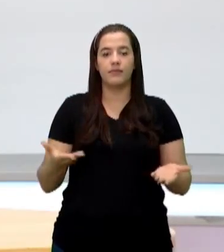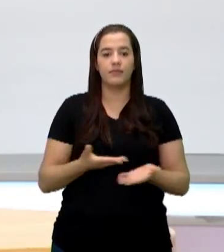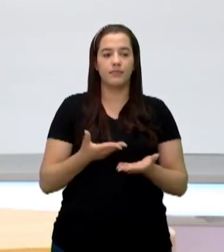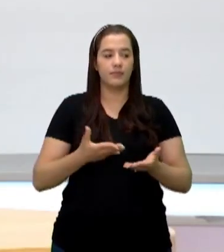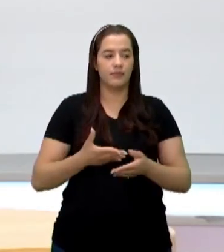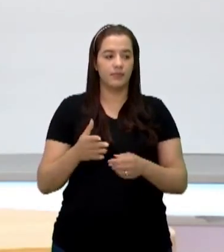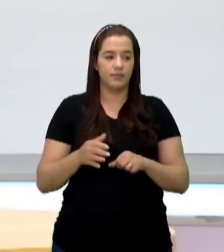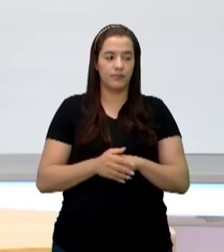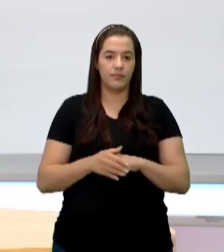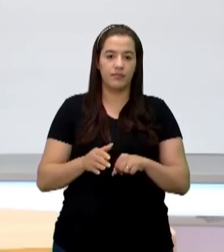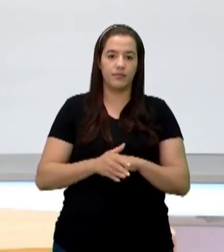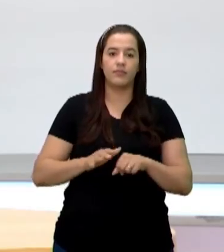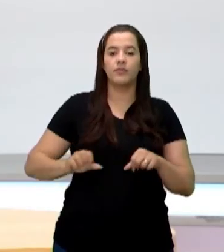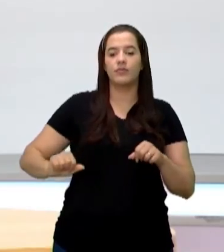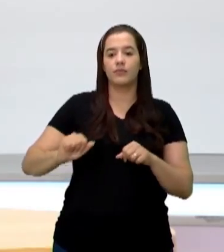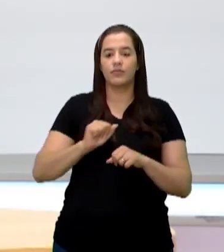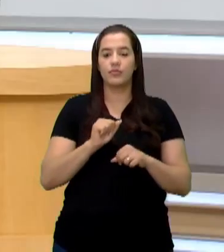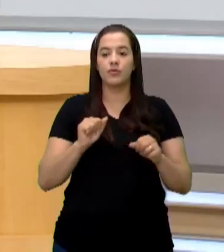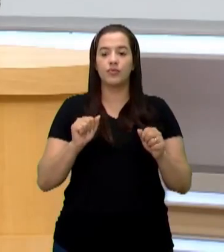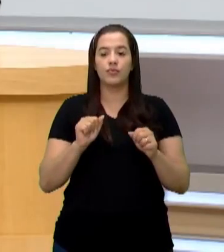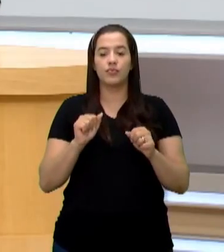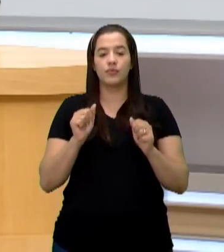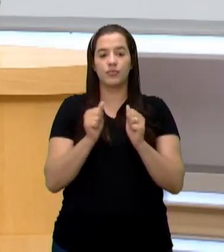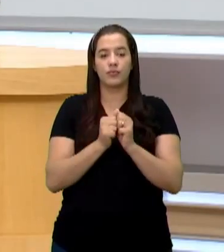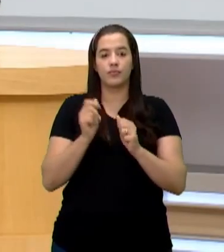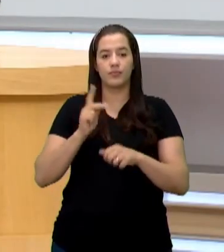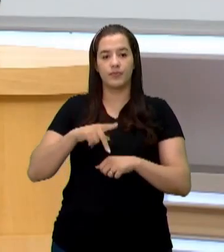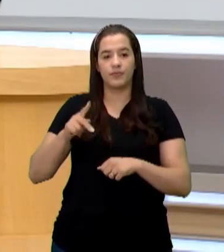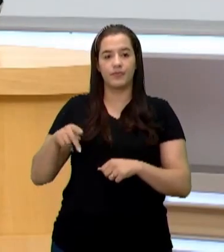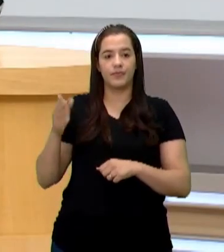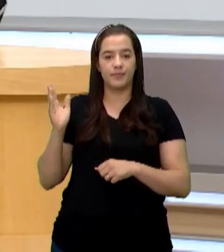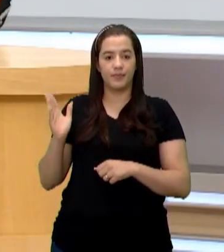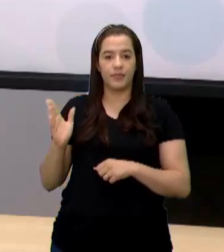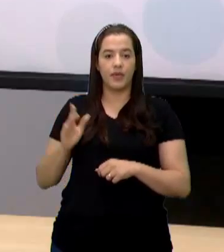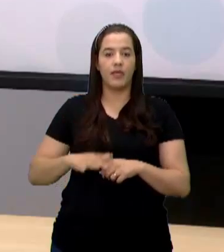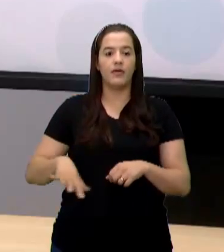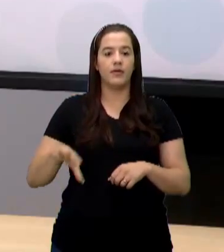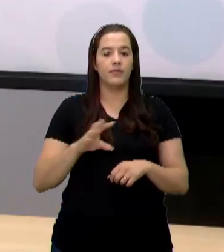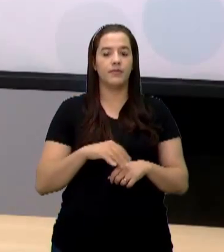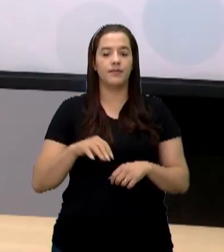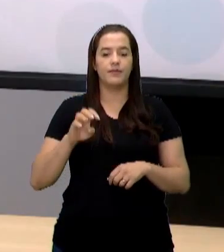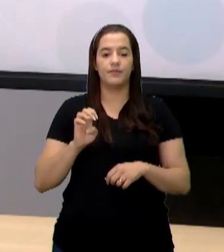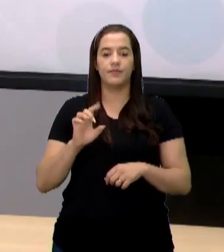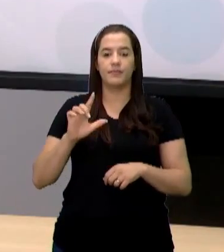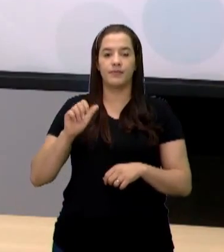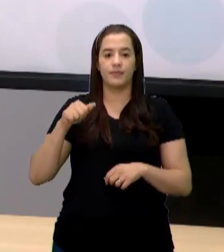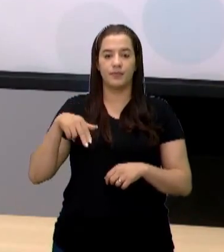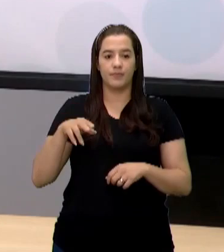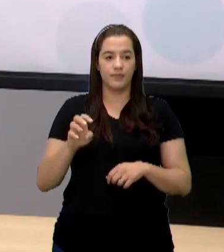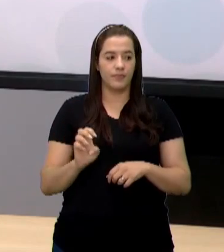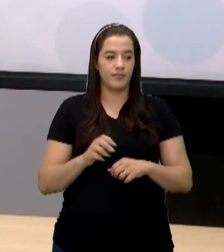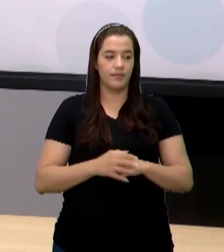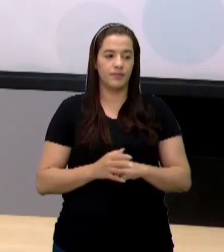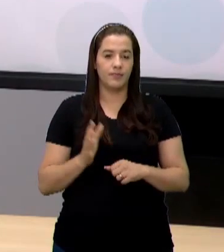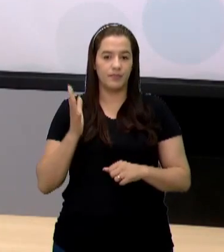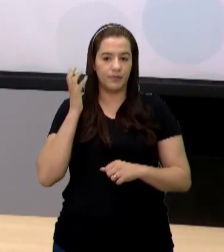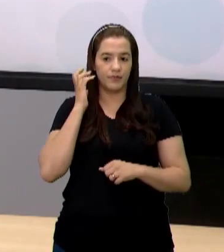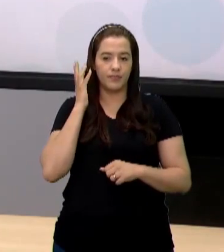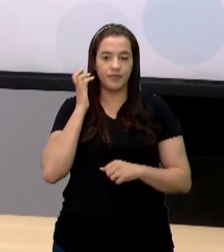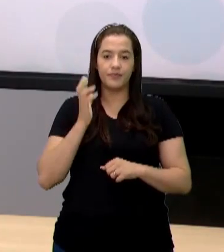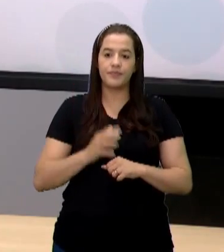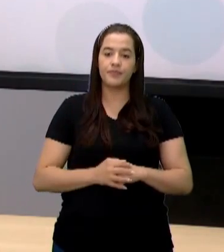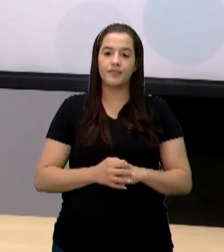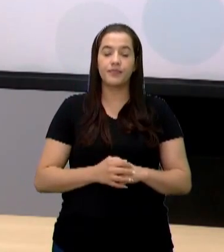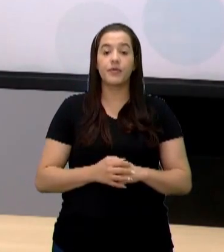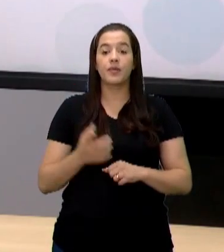correção juntamente à professora Elaine. Certo, Elaine? Certo. Olá, alunos do 9º ano, tudo bem? Como